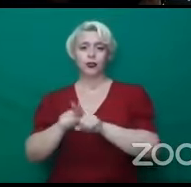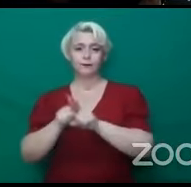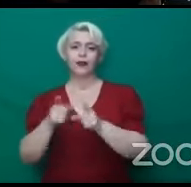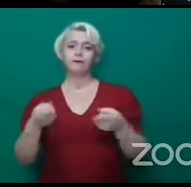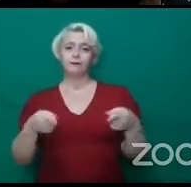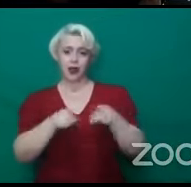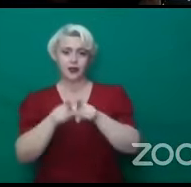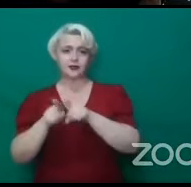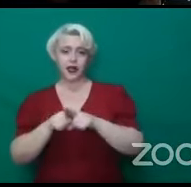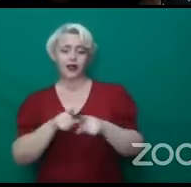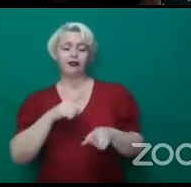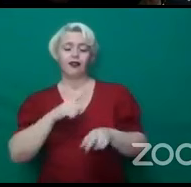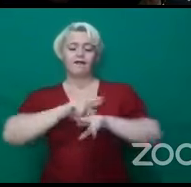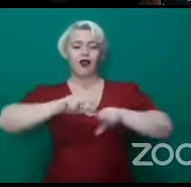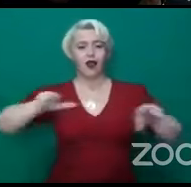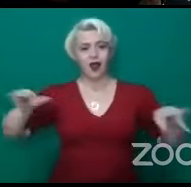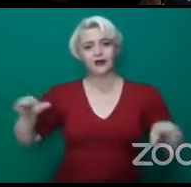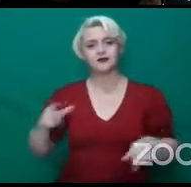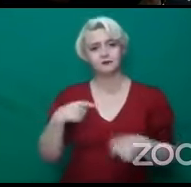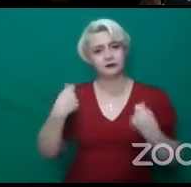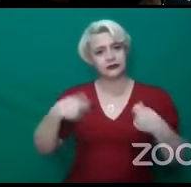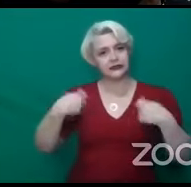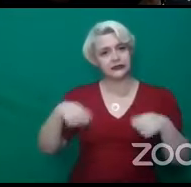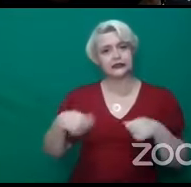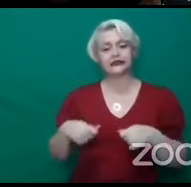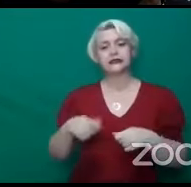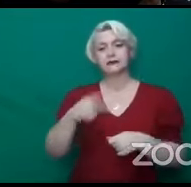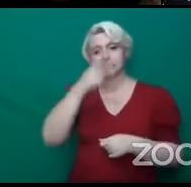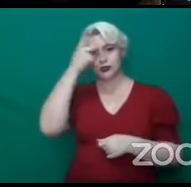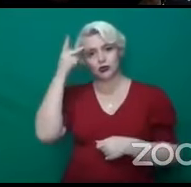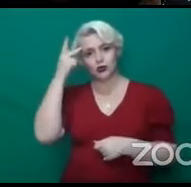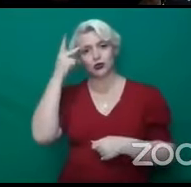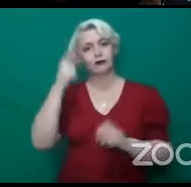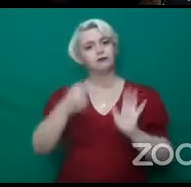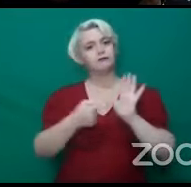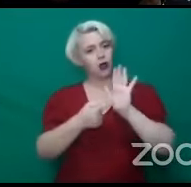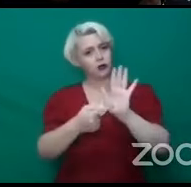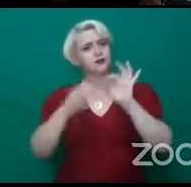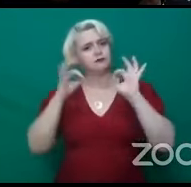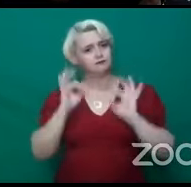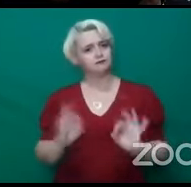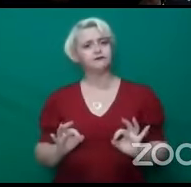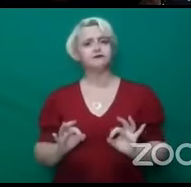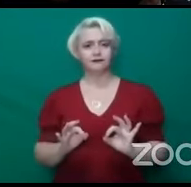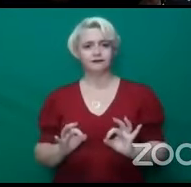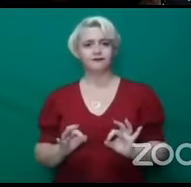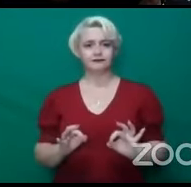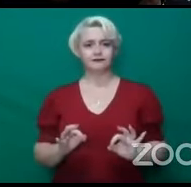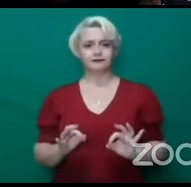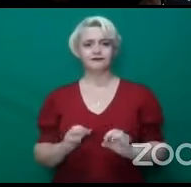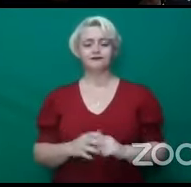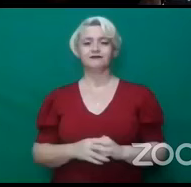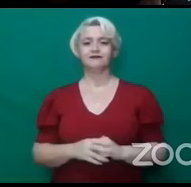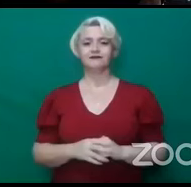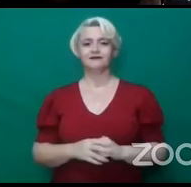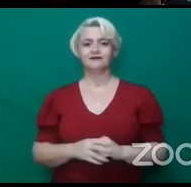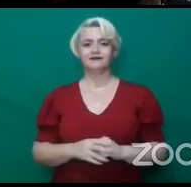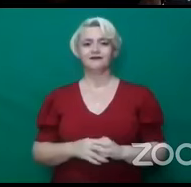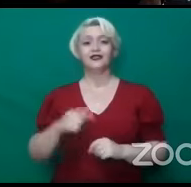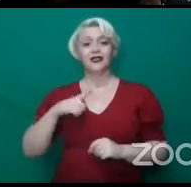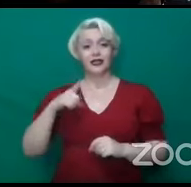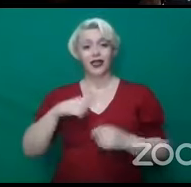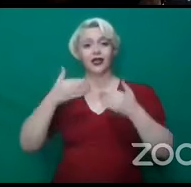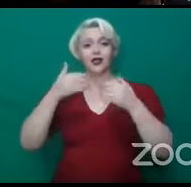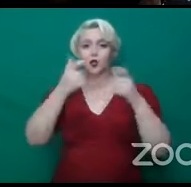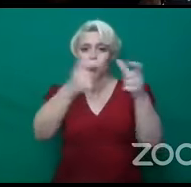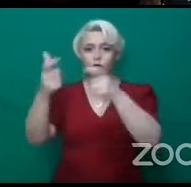festival. Então, nós temos que produzam, porque com certeza nós vamos resistir e vai ter espaço para a gente poder mostrar